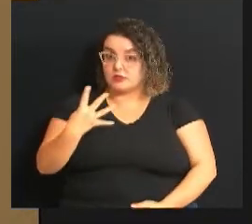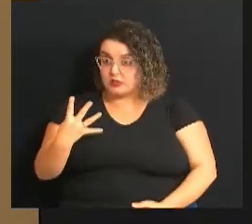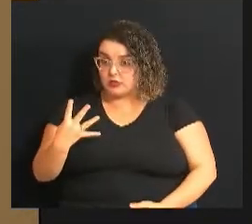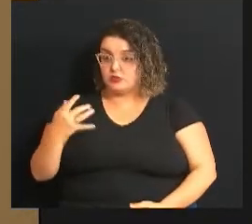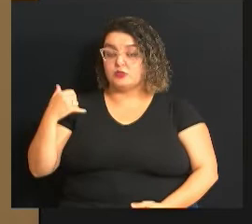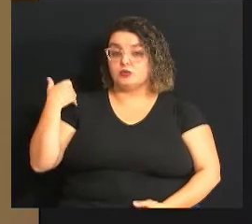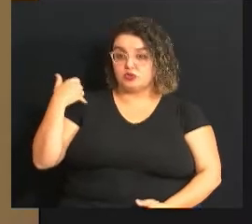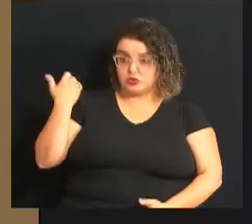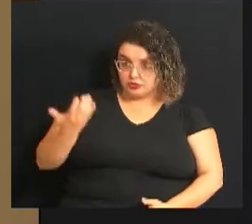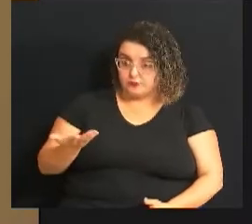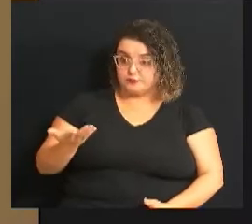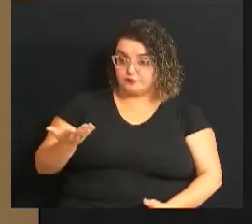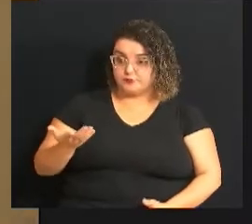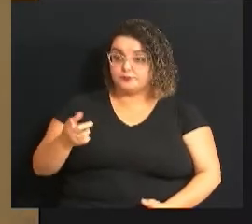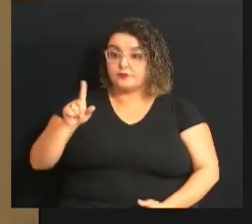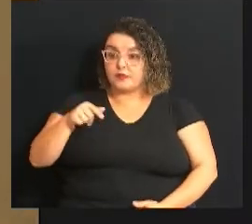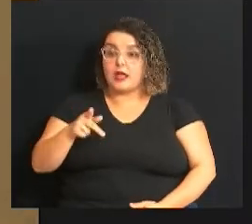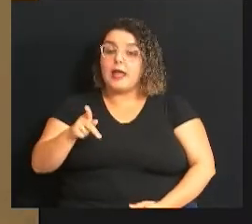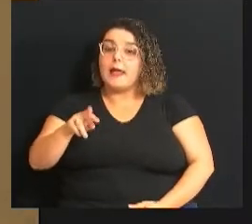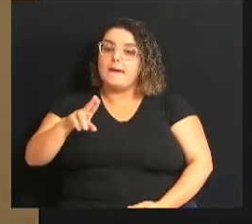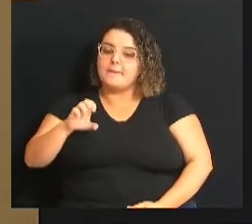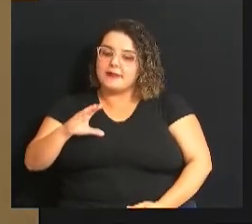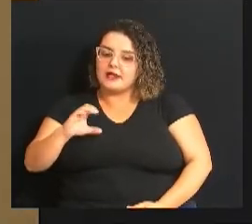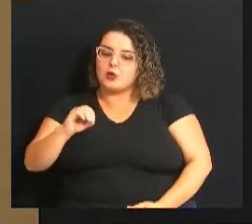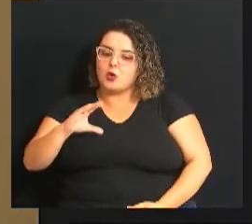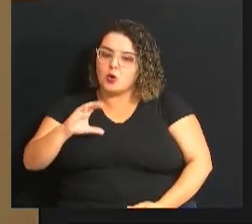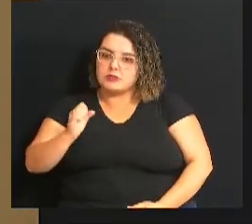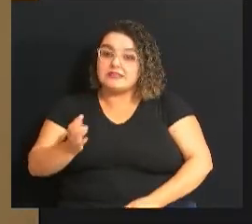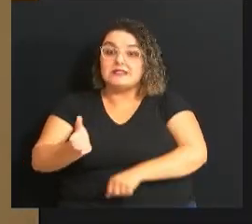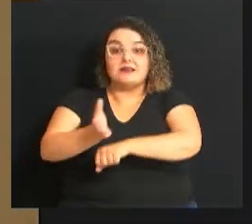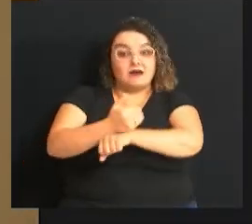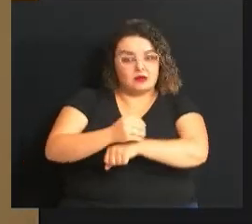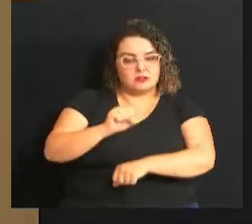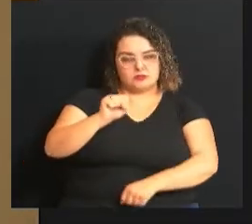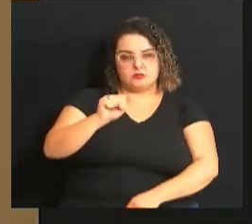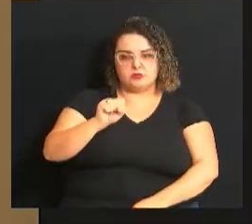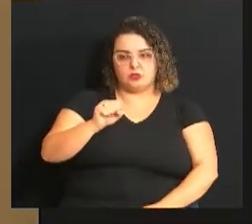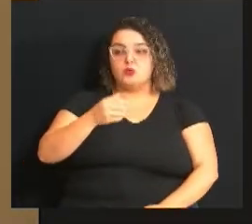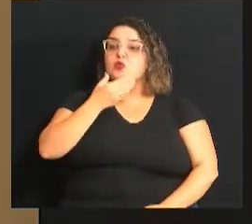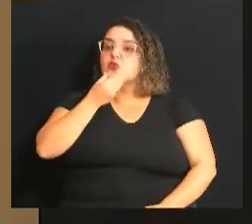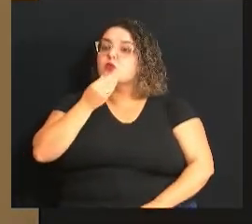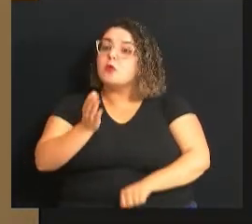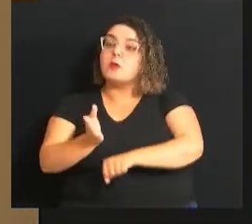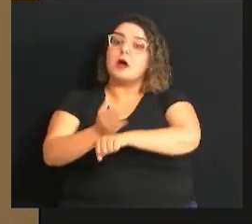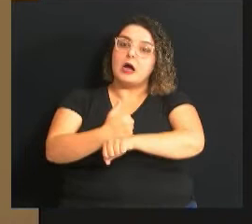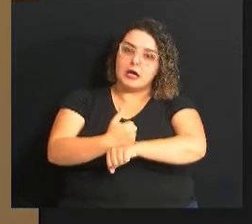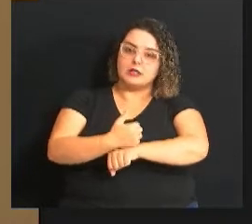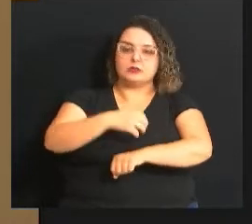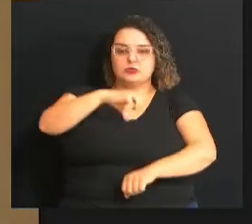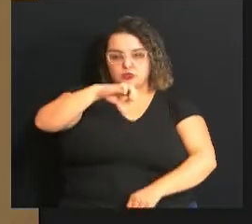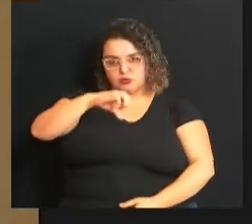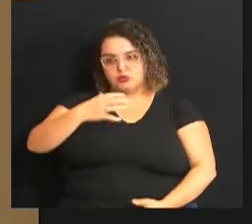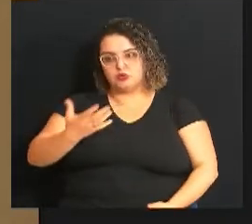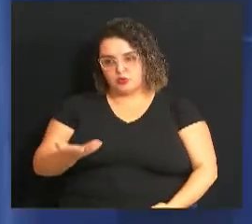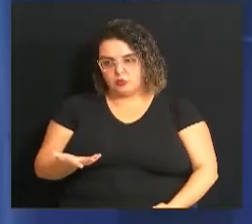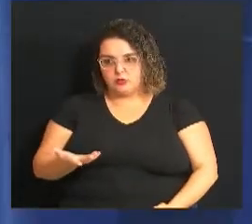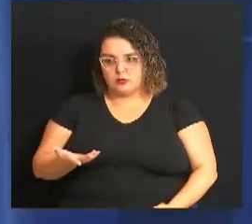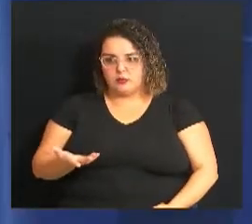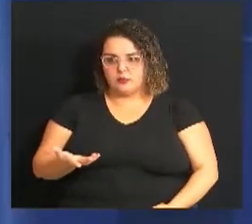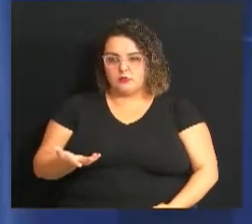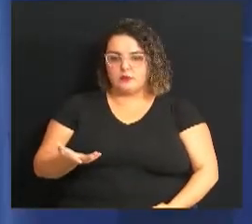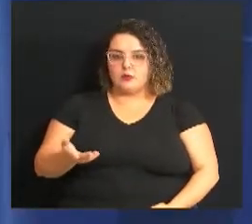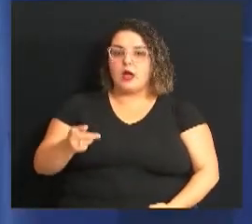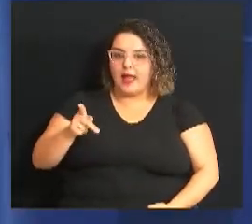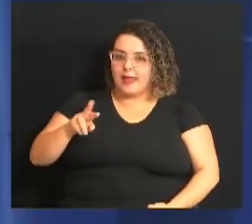Então, a gente vai considerar precoce na menina quando começa antes dos 8 e no menino antes dos 9. E assim,